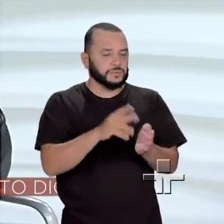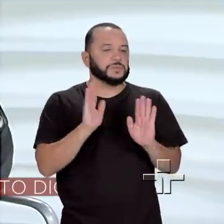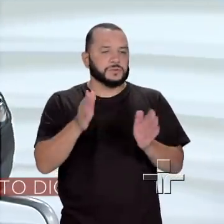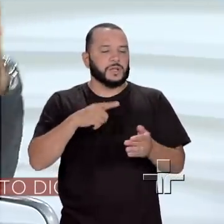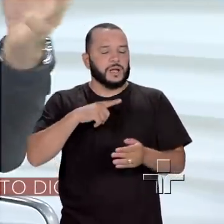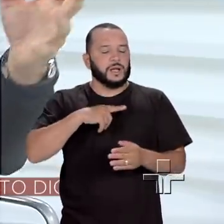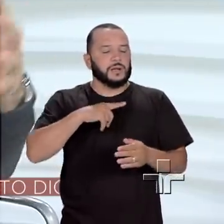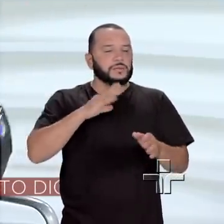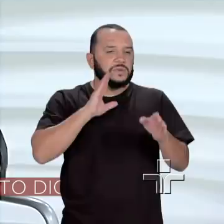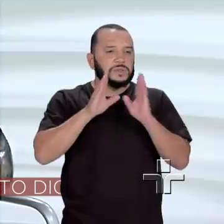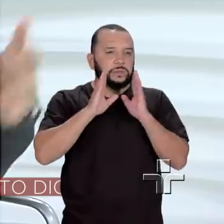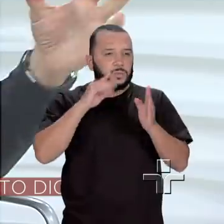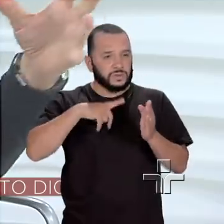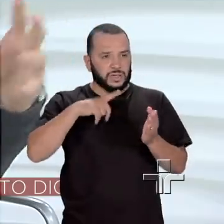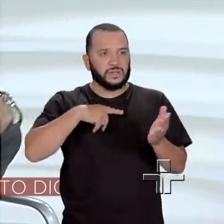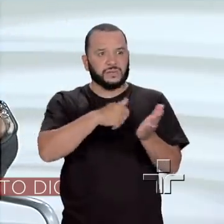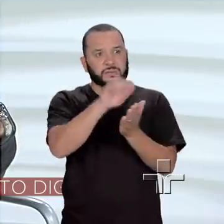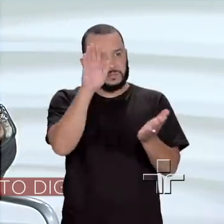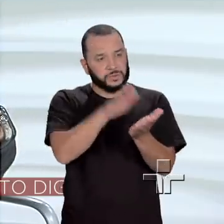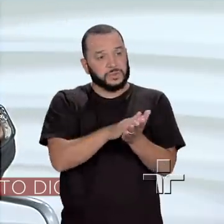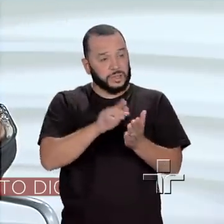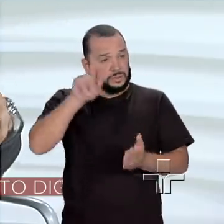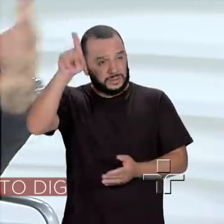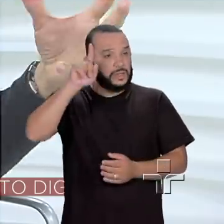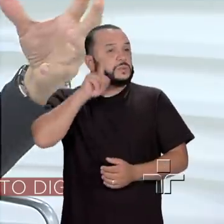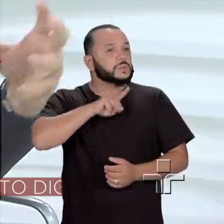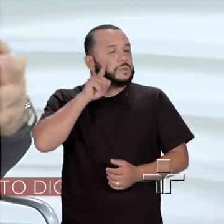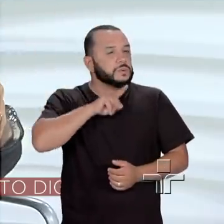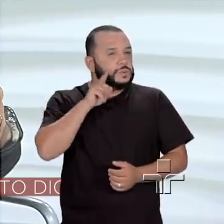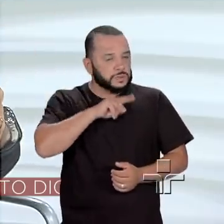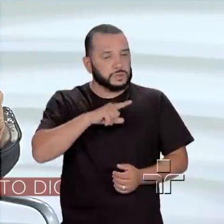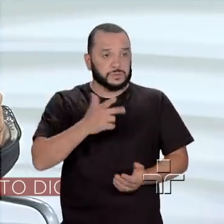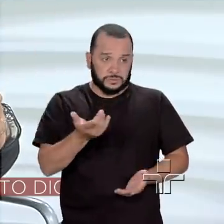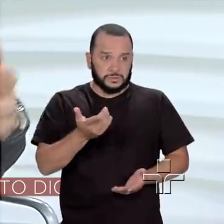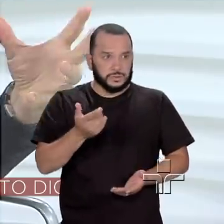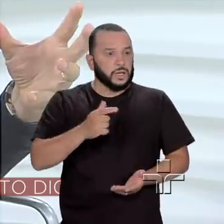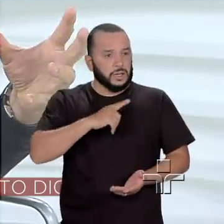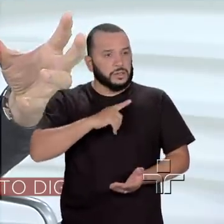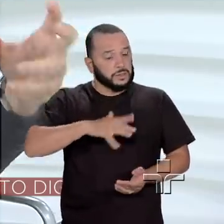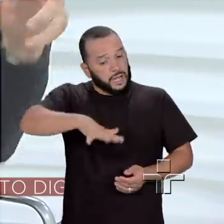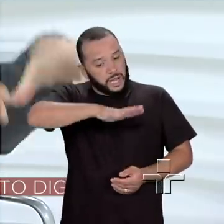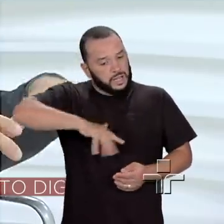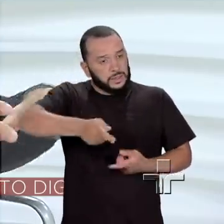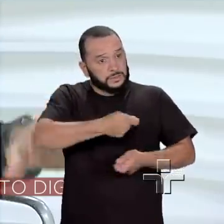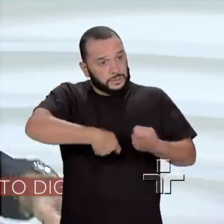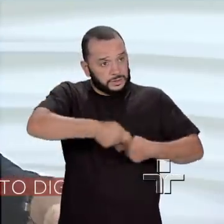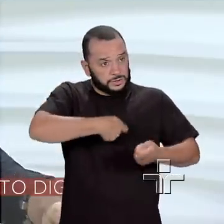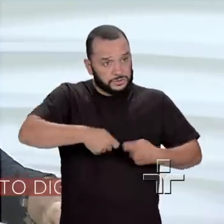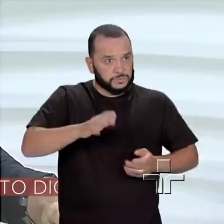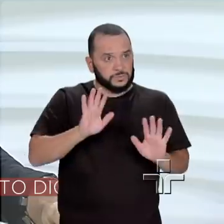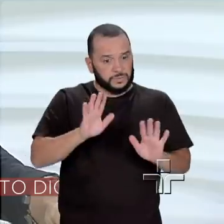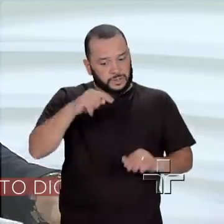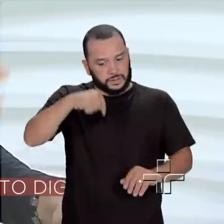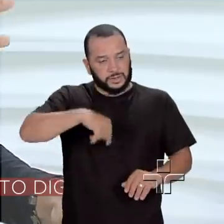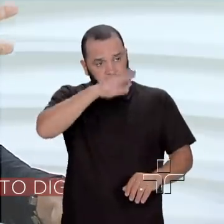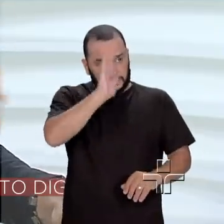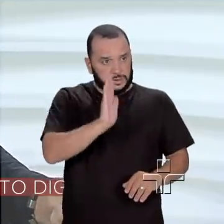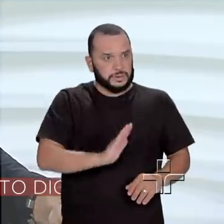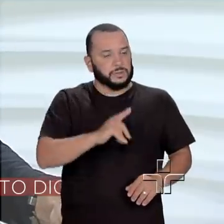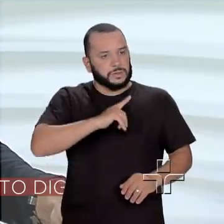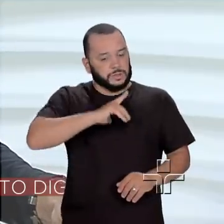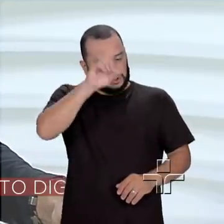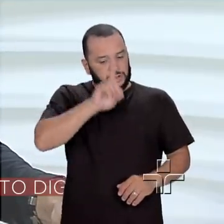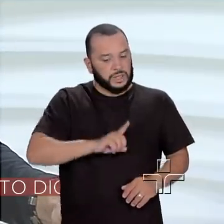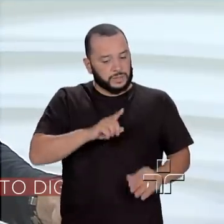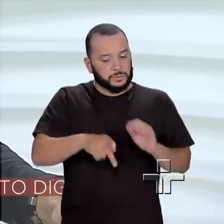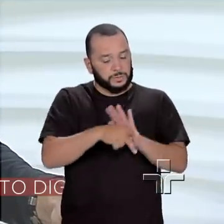Trade Commission, que é o CAD americano, né? A Comissão Administrativa do Direito Econômico aqui no Brasil, há vários anos